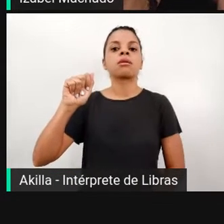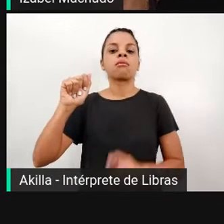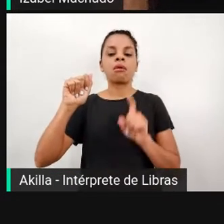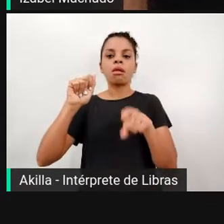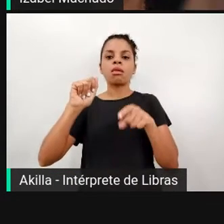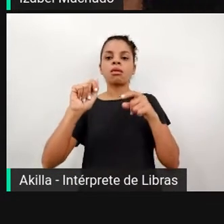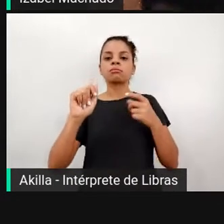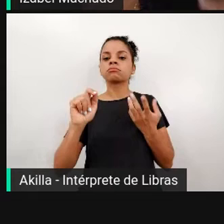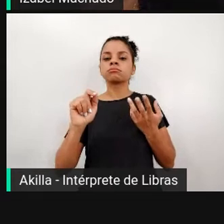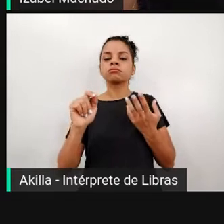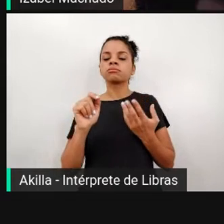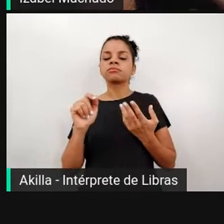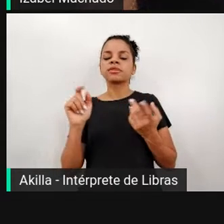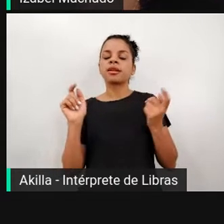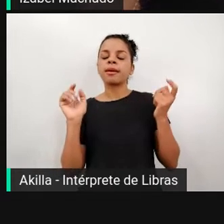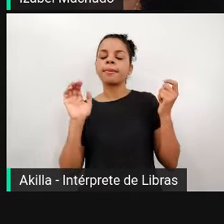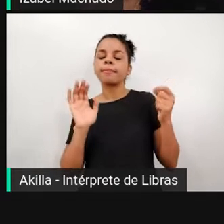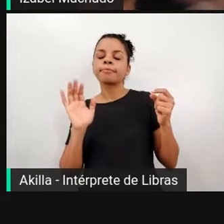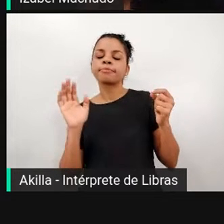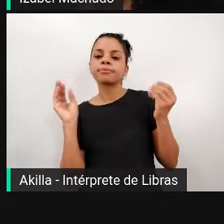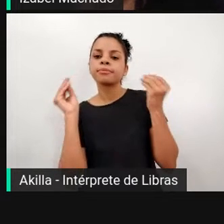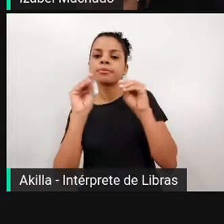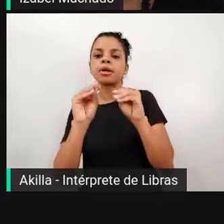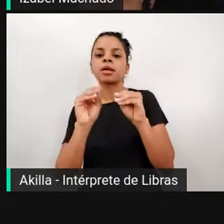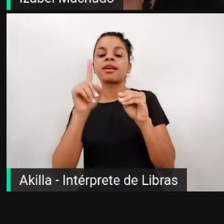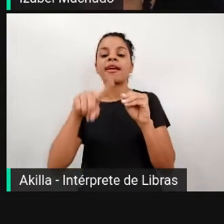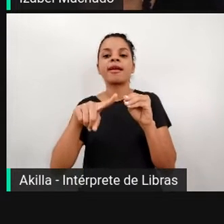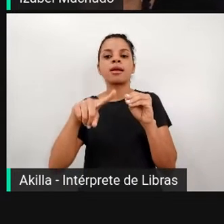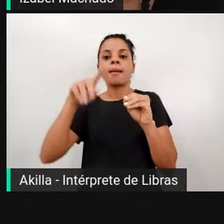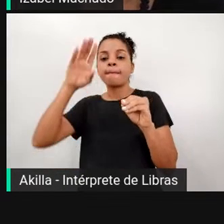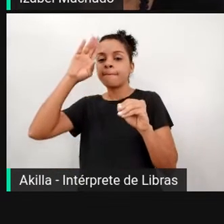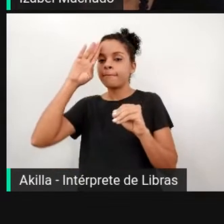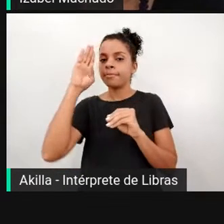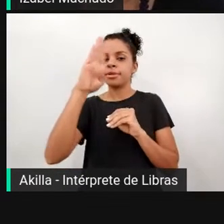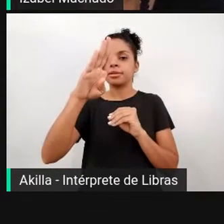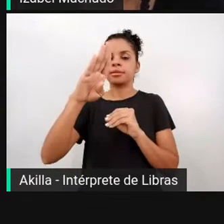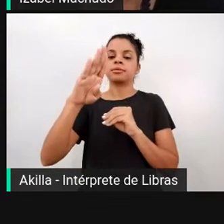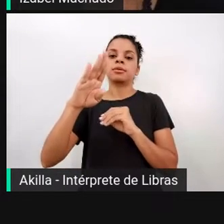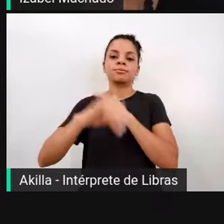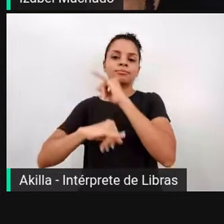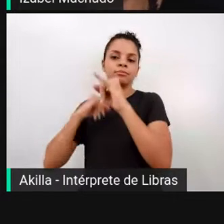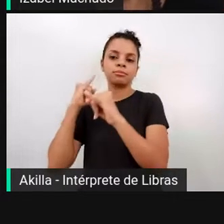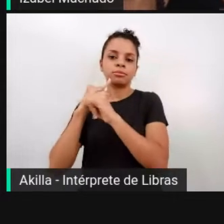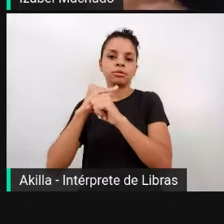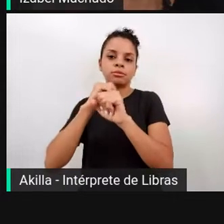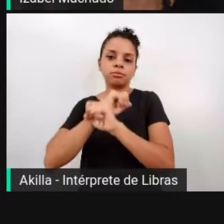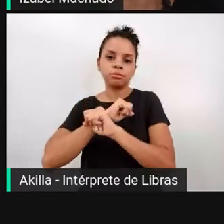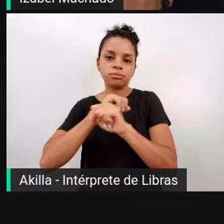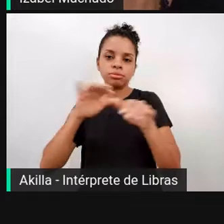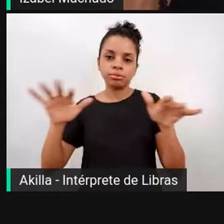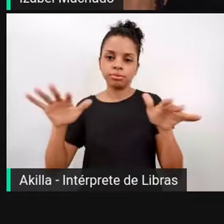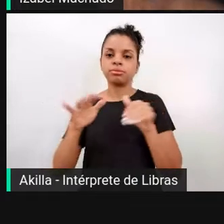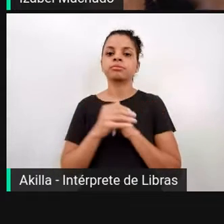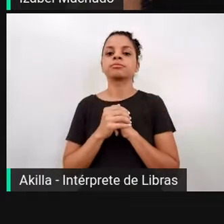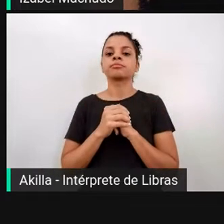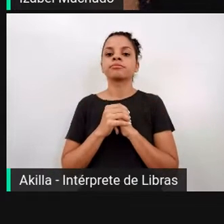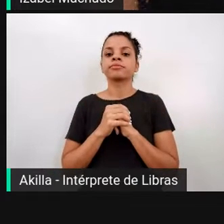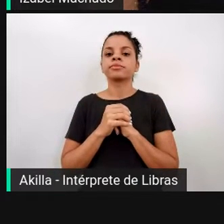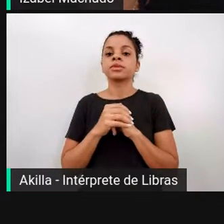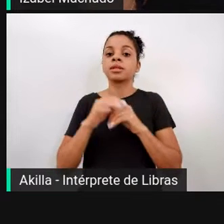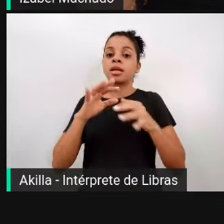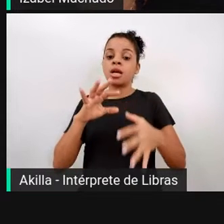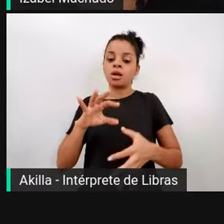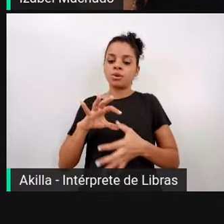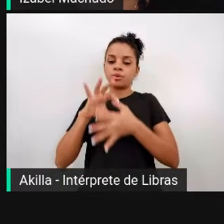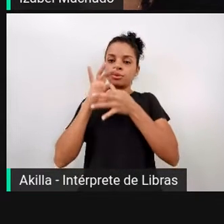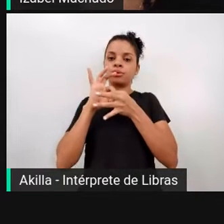fenômeno principalmente digital. São vários, né, pesquisadores que falam isso. Atrelado à questão